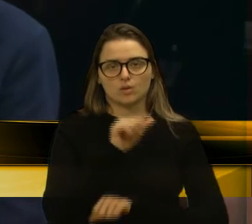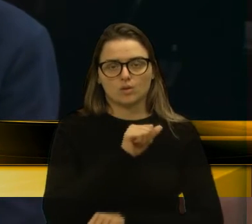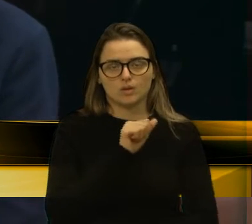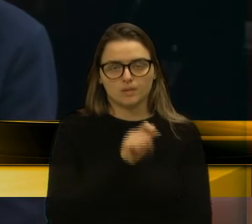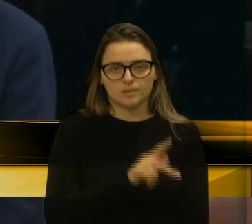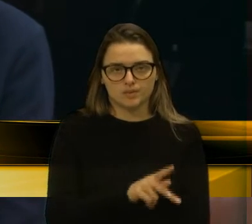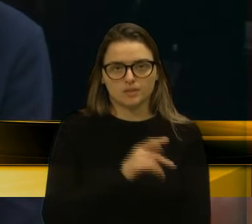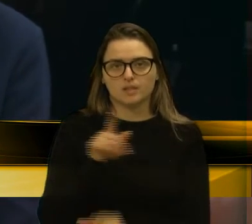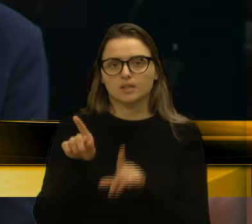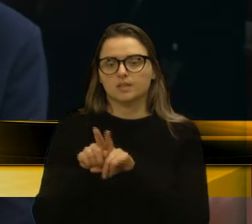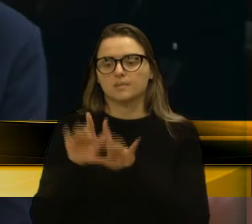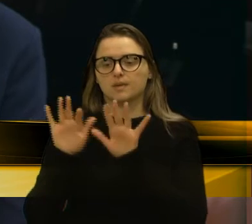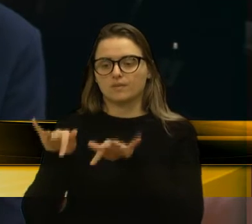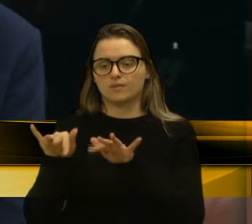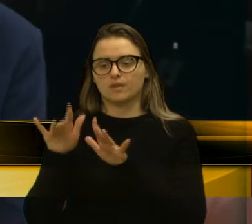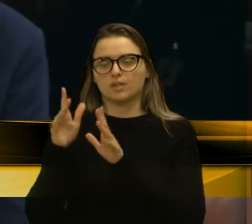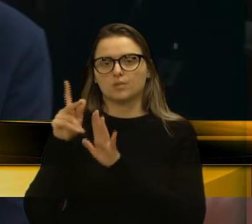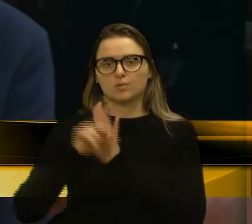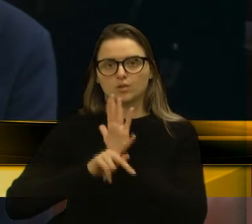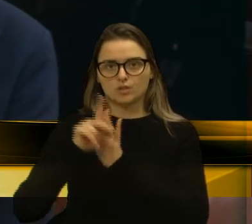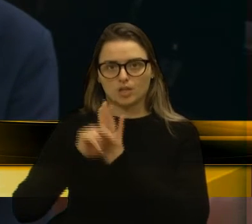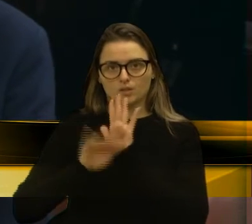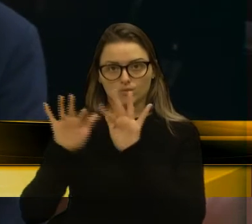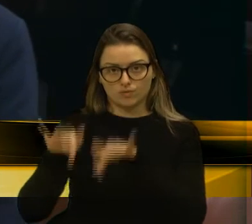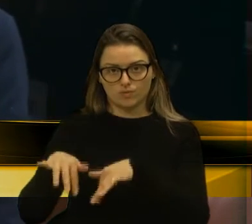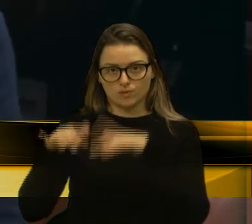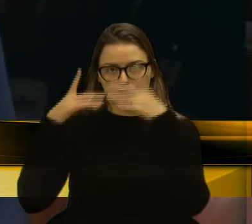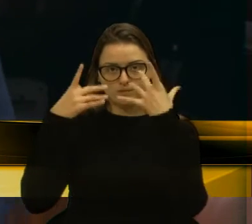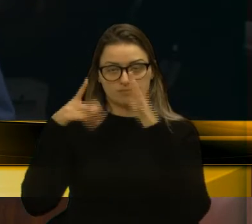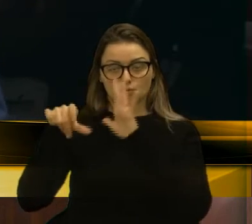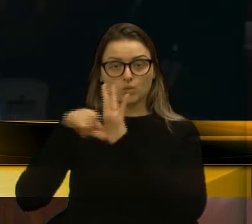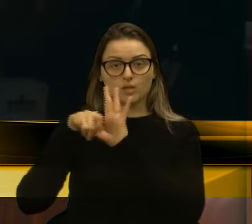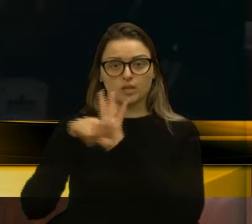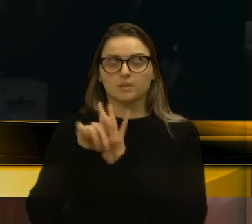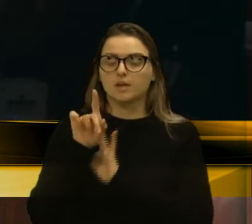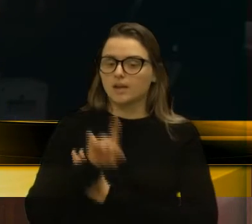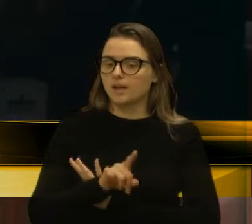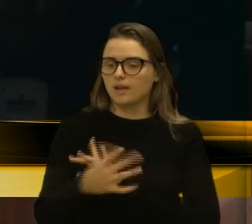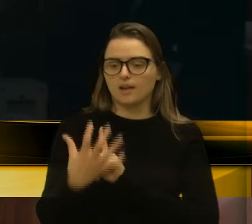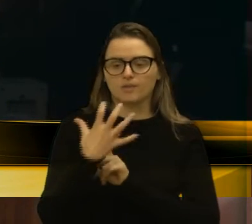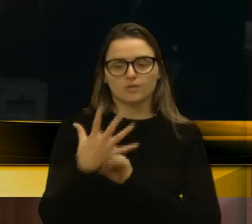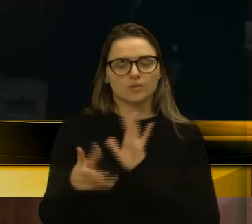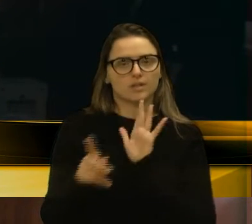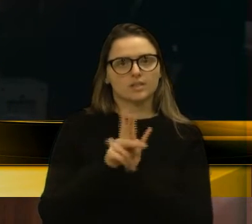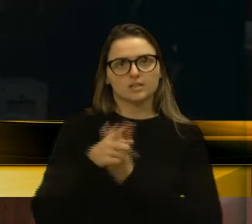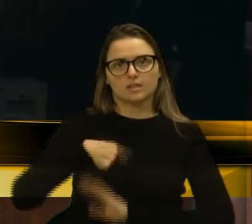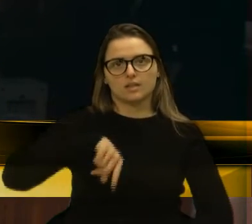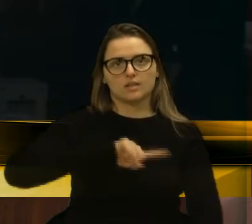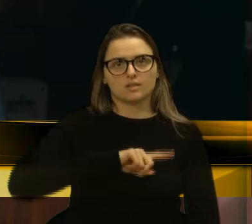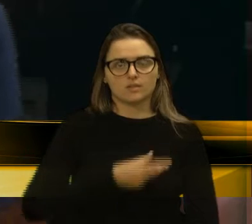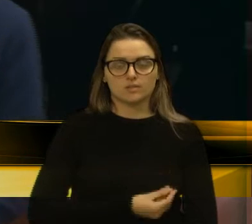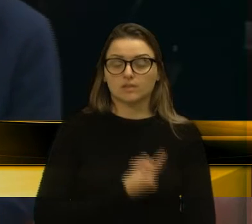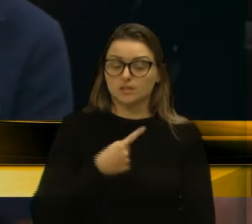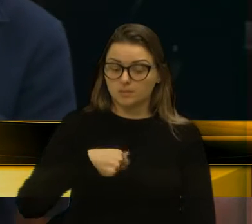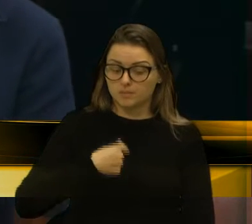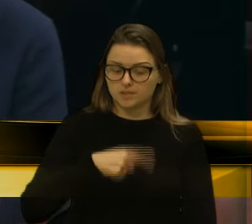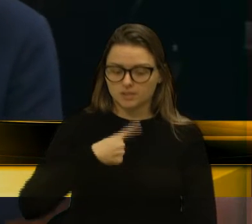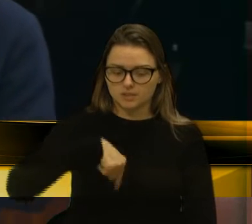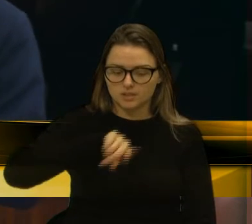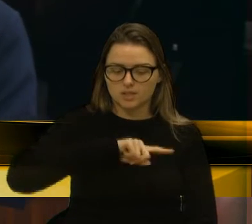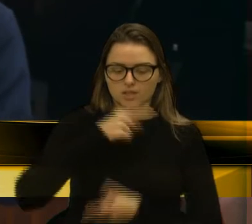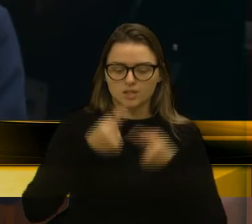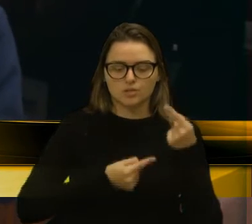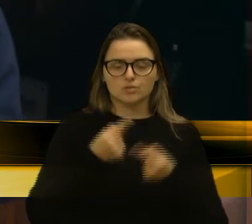pacote anticrime e outros, atingem diretamente nossa vida e nós temos que debater aqui no Parlamento. Então, é